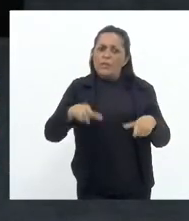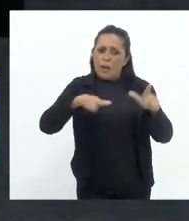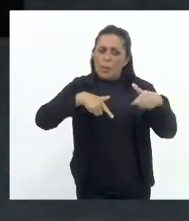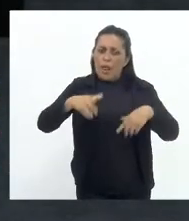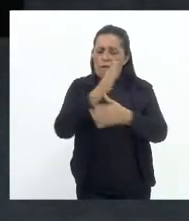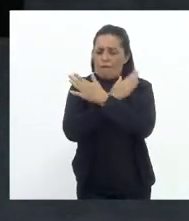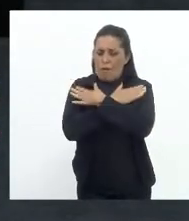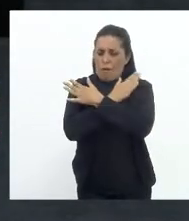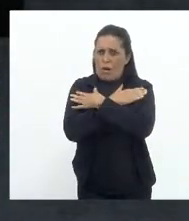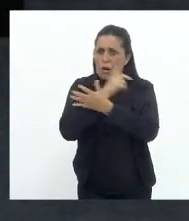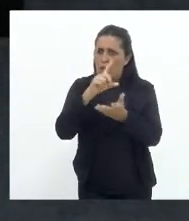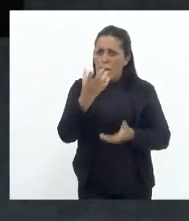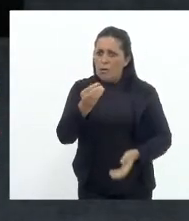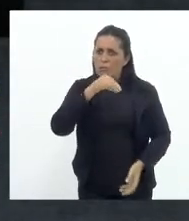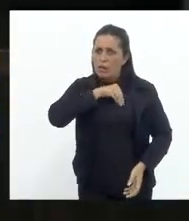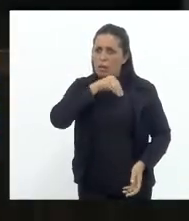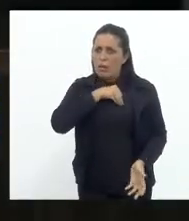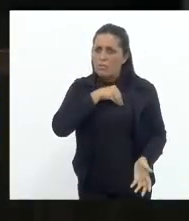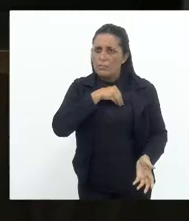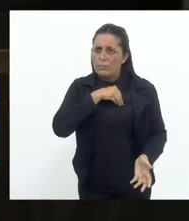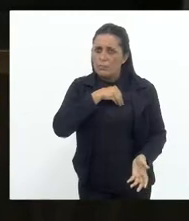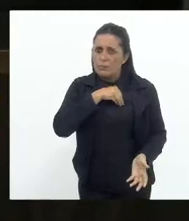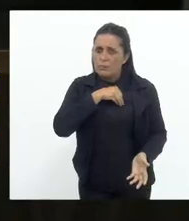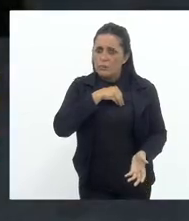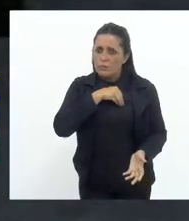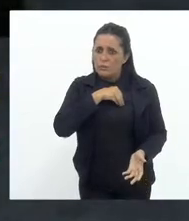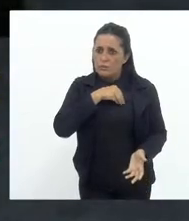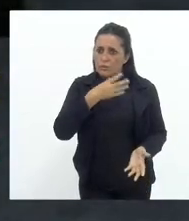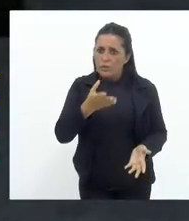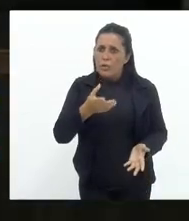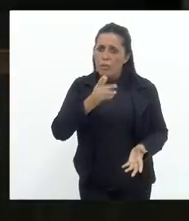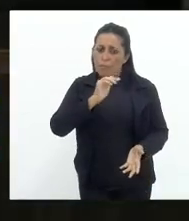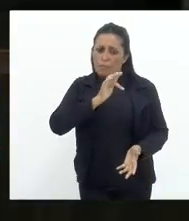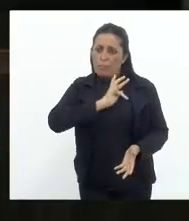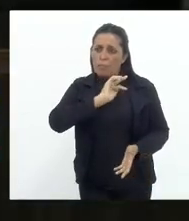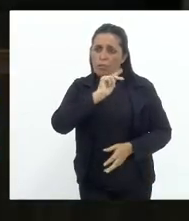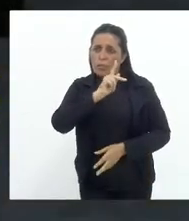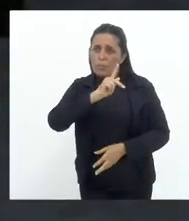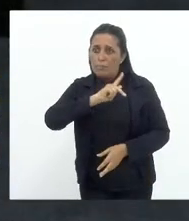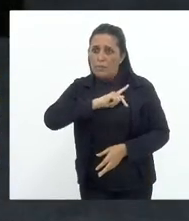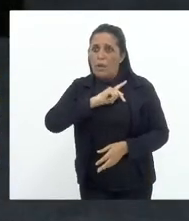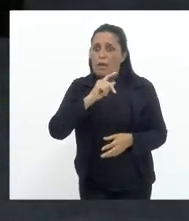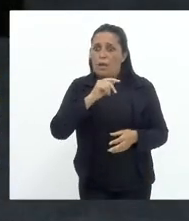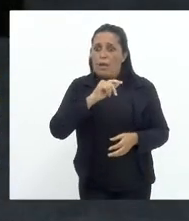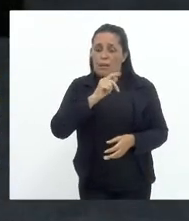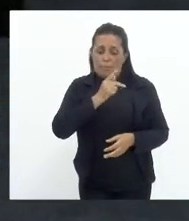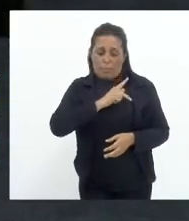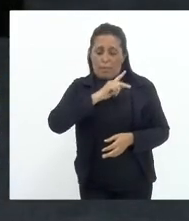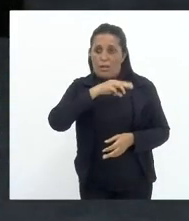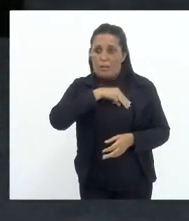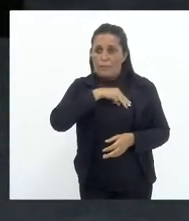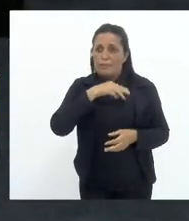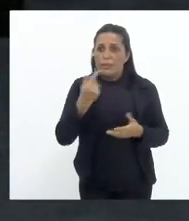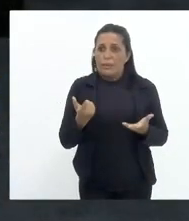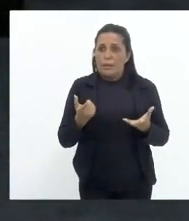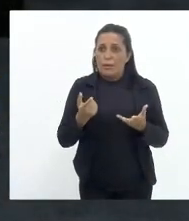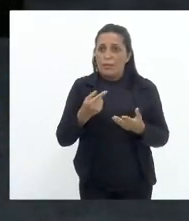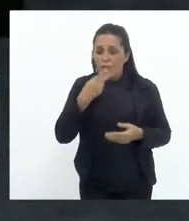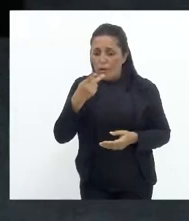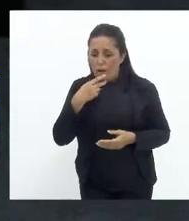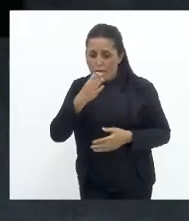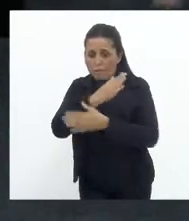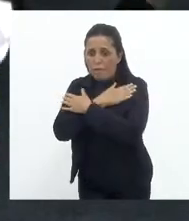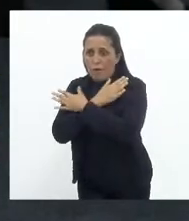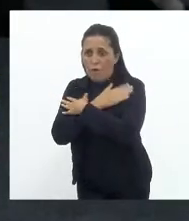só sabia que o policial militar para mim por favor que nós estamos botar você sabe que o policial militar quando tem que ter por na sua folga